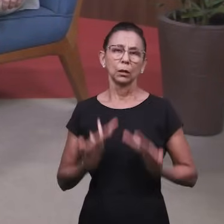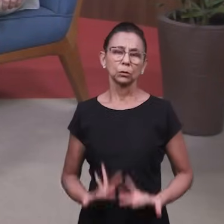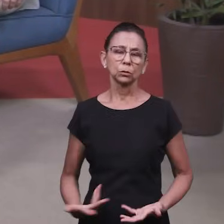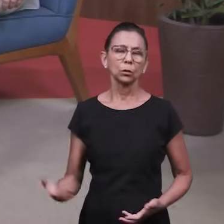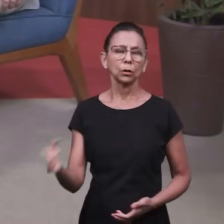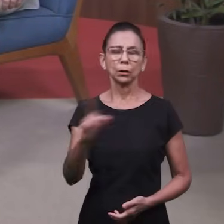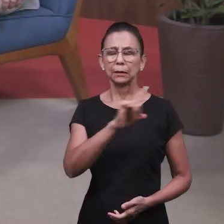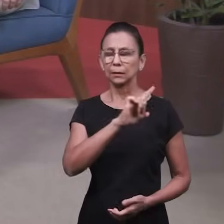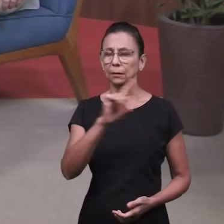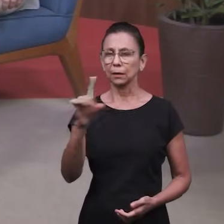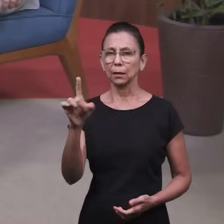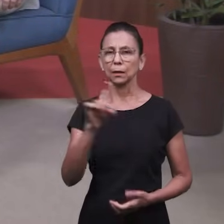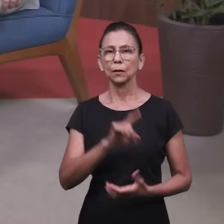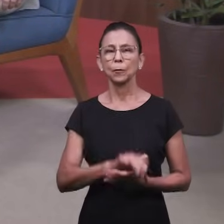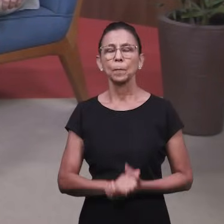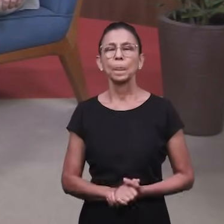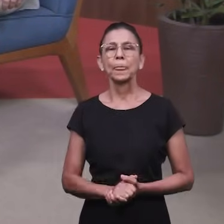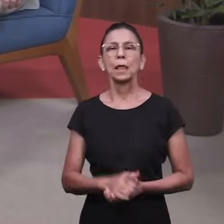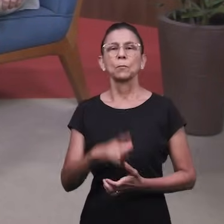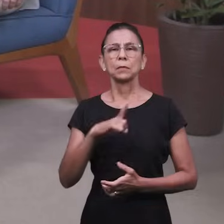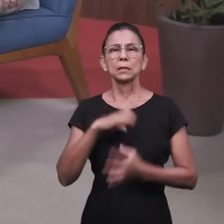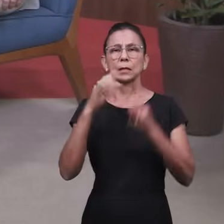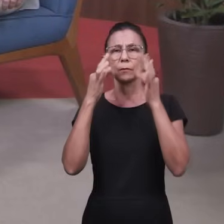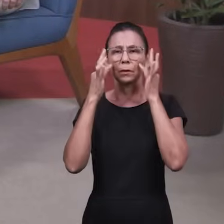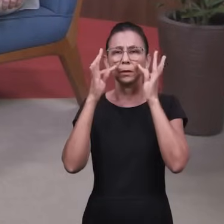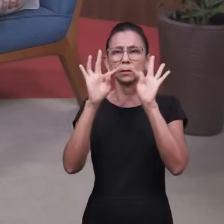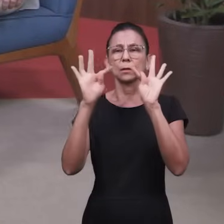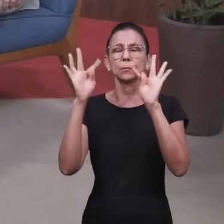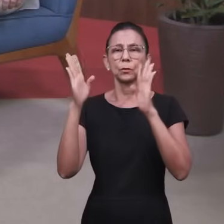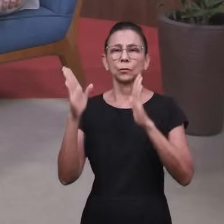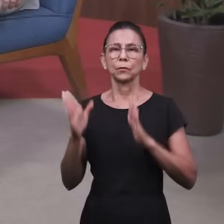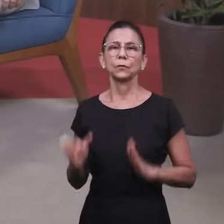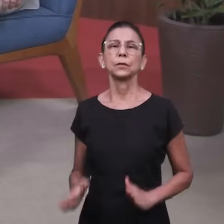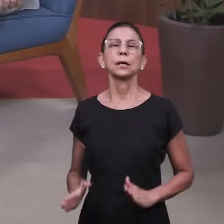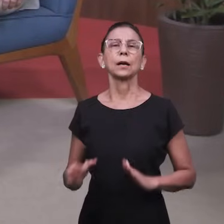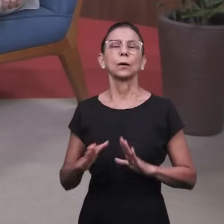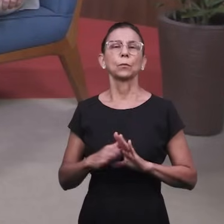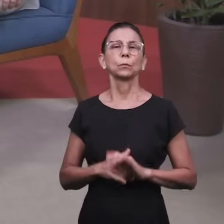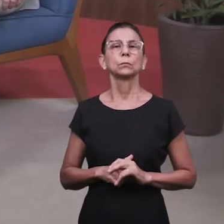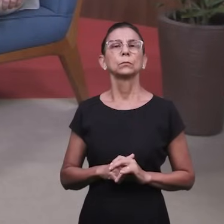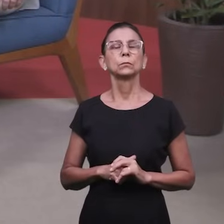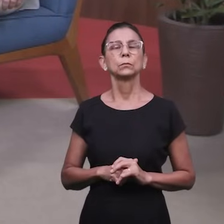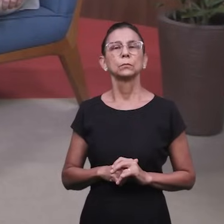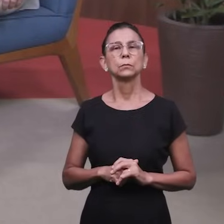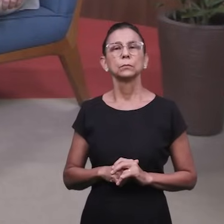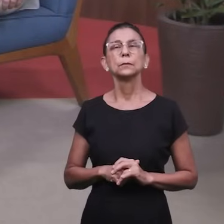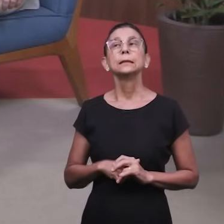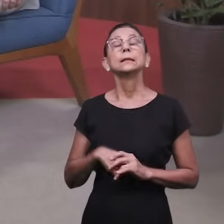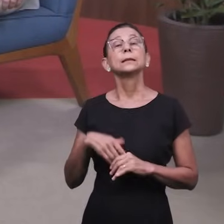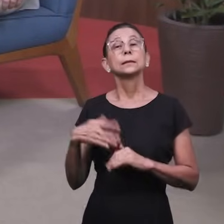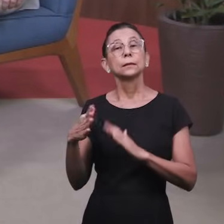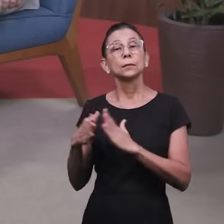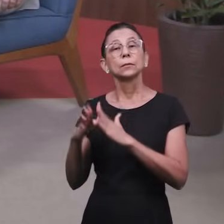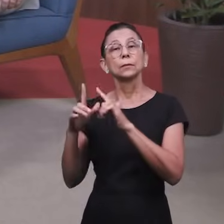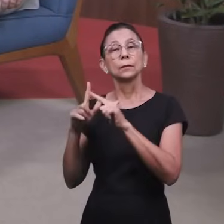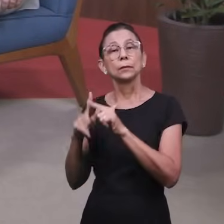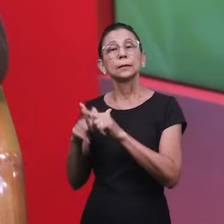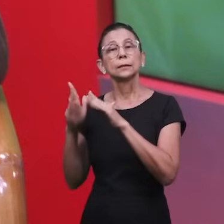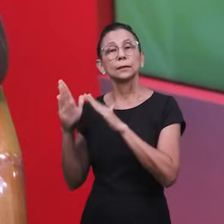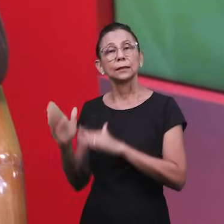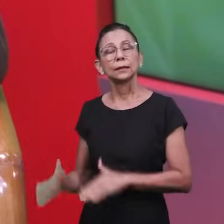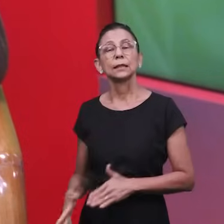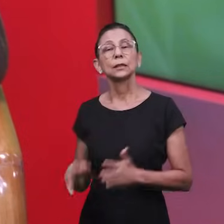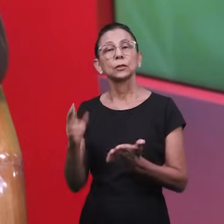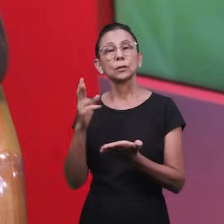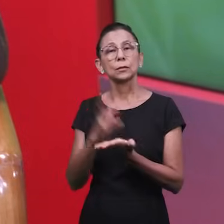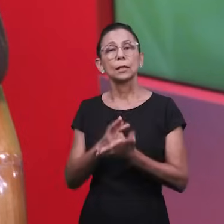pelo sangue, pela palavra do seu testemunho, essa Glória a igreja Deus. poderá desfrutar as bênçãos do